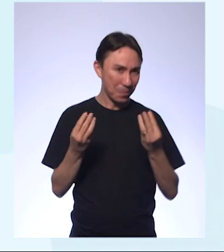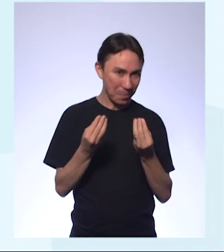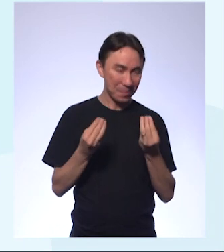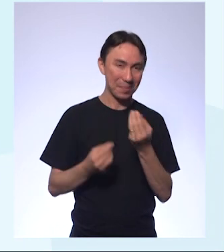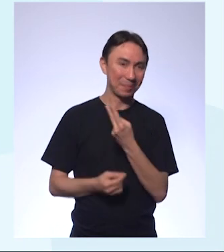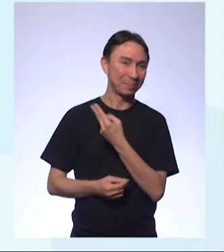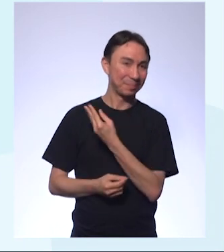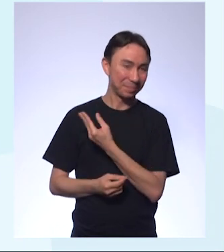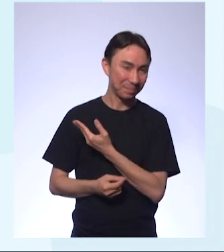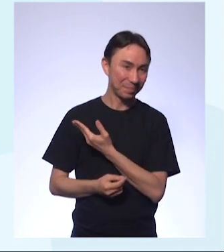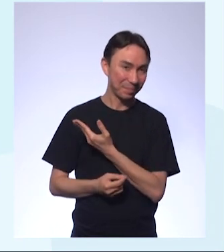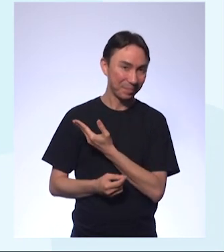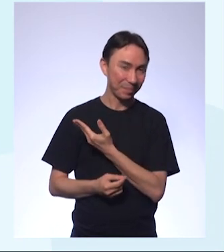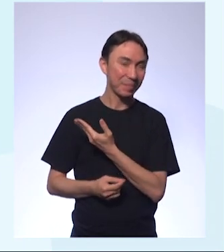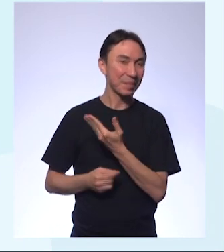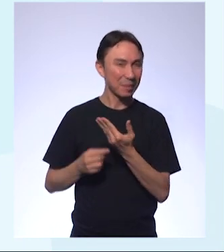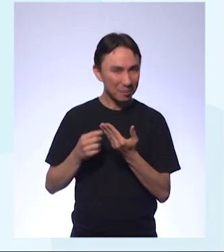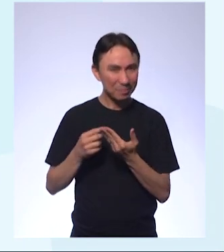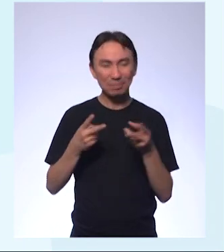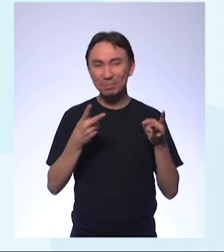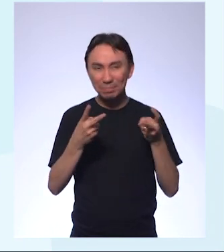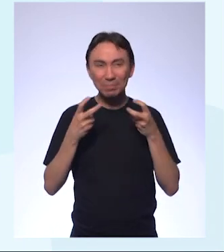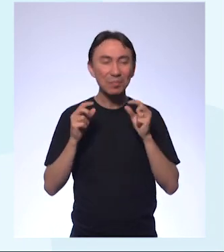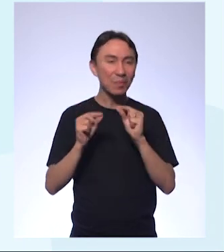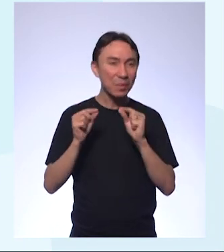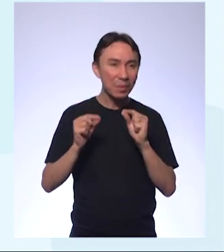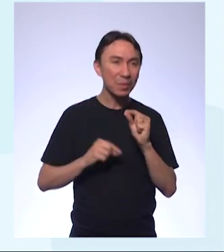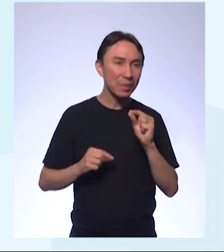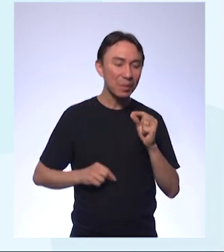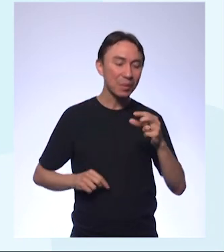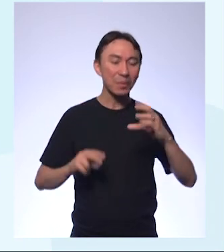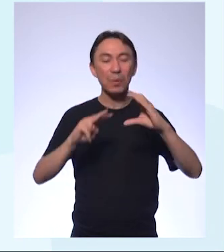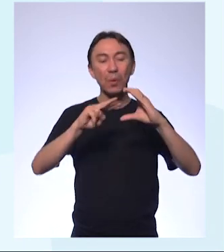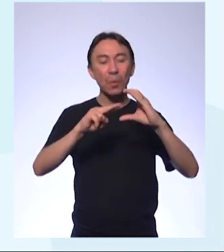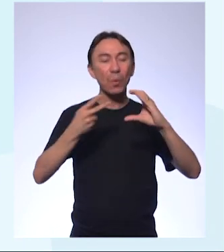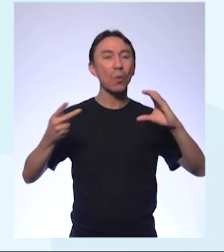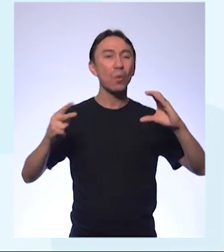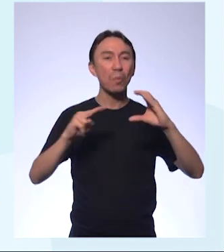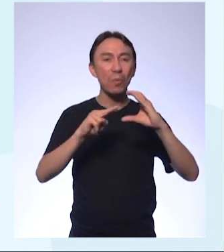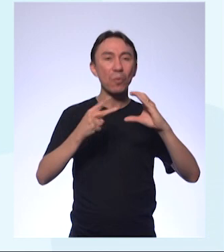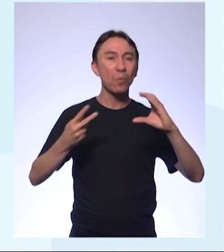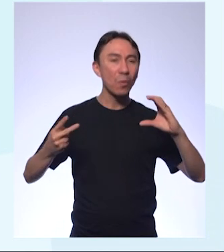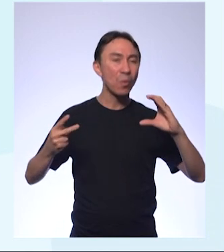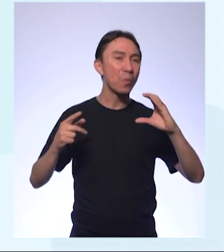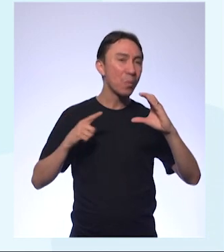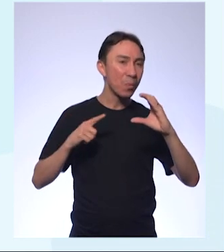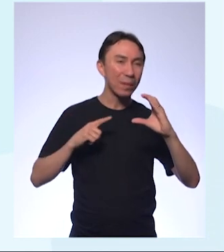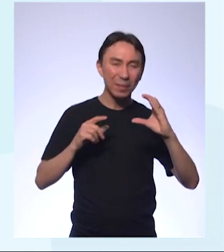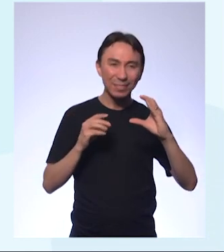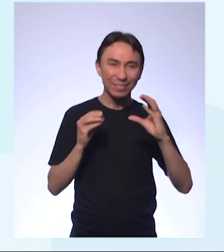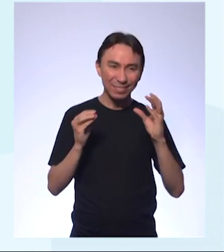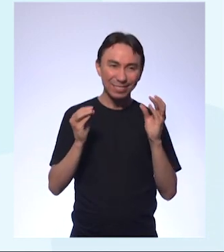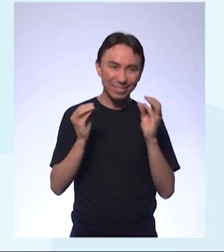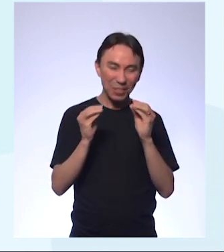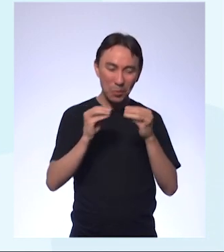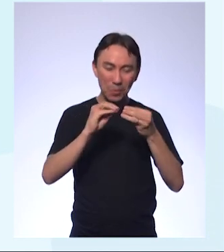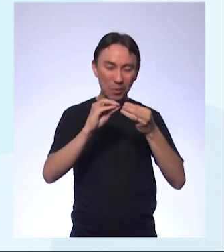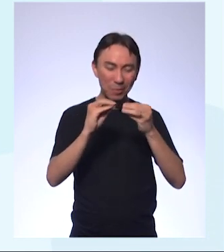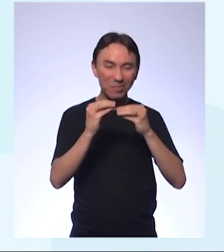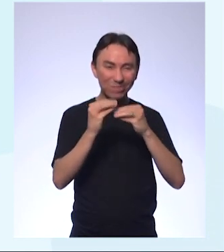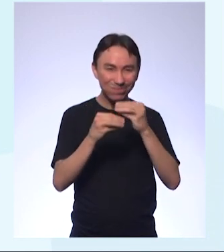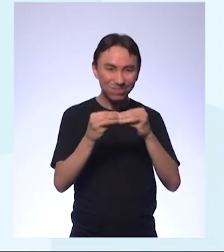que o nosso DNA lá, o cromossomo, né, com todo enroladinho lá, com o nosso material genético todo enroladinho, quando a